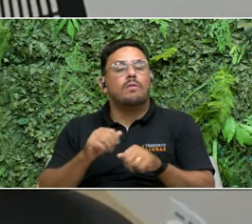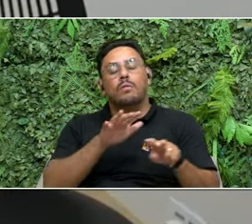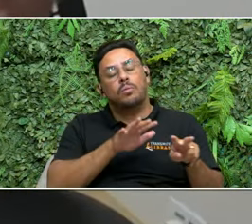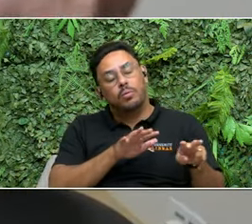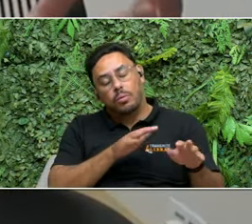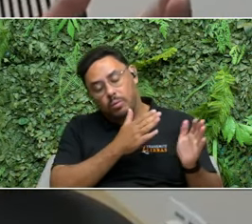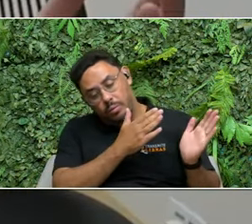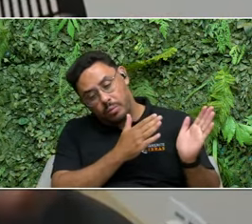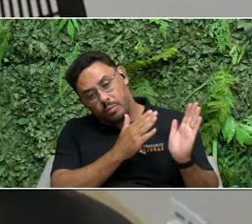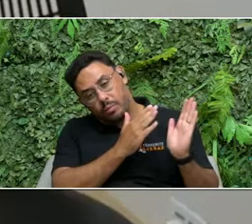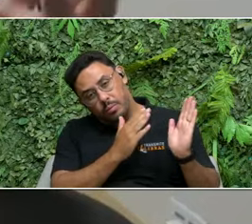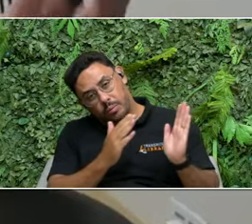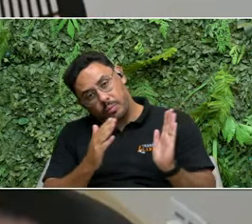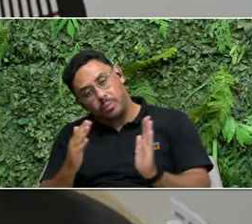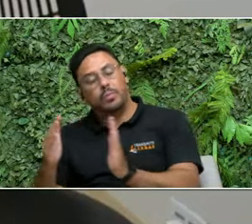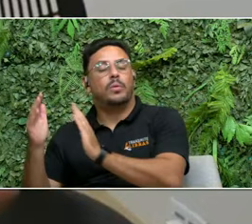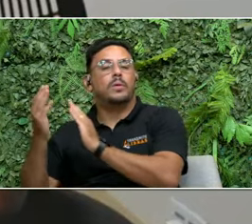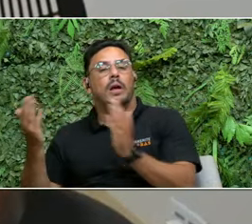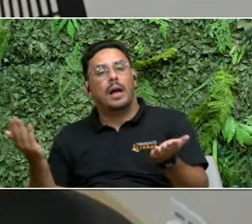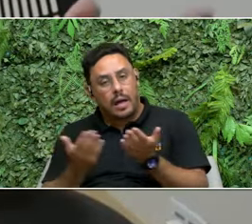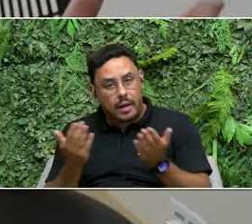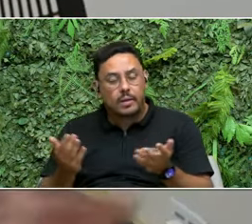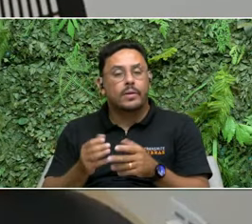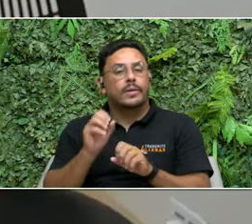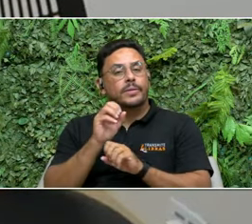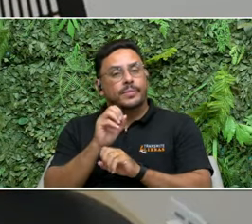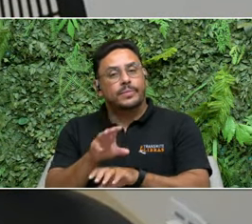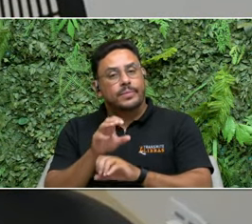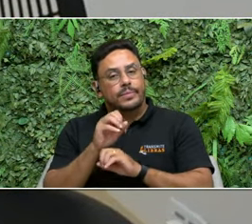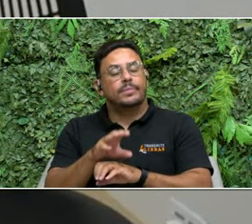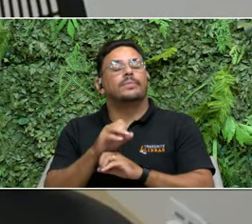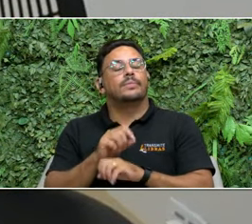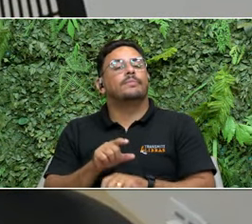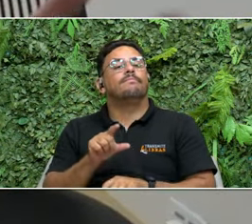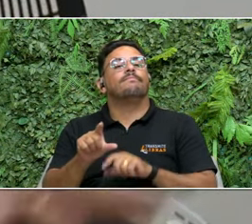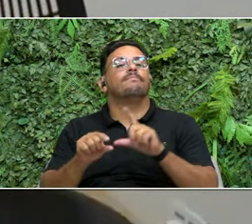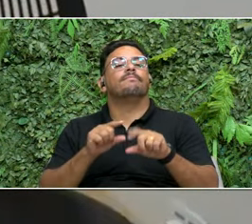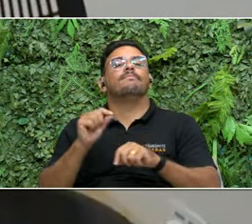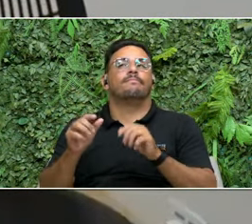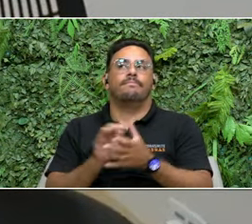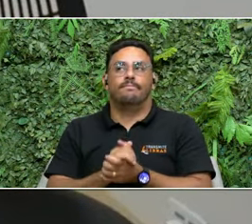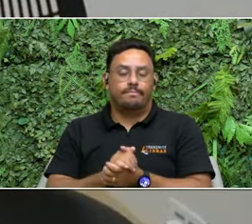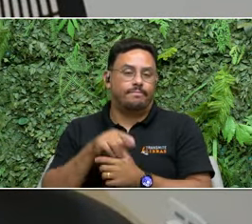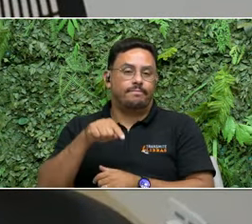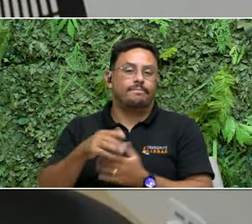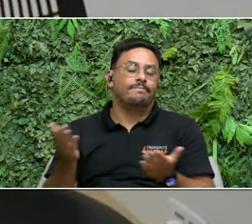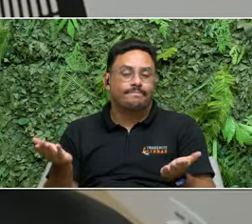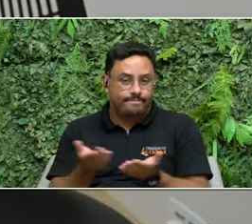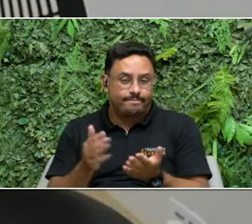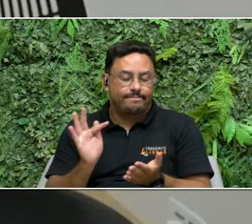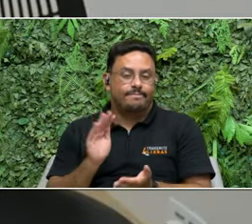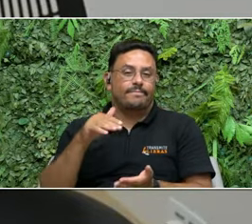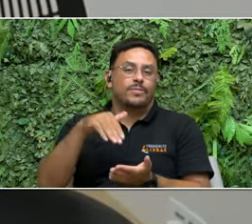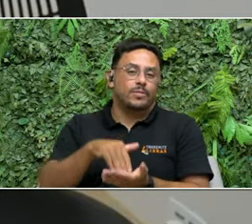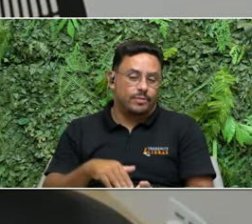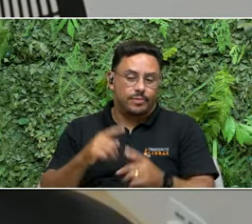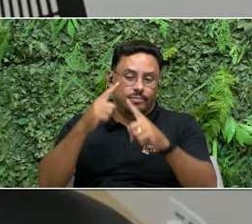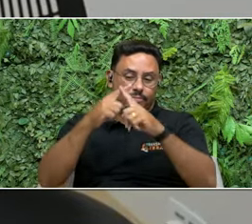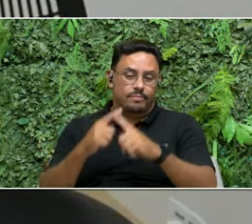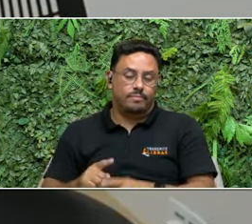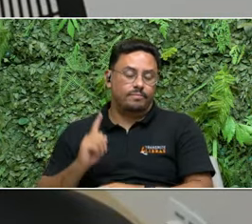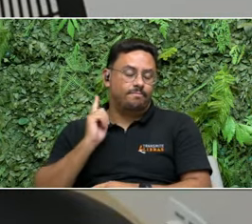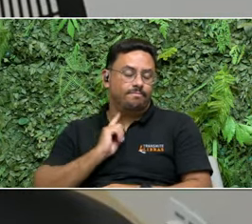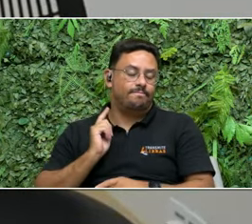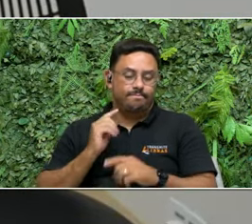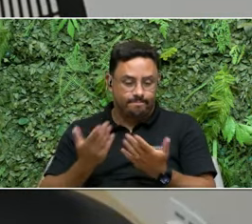temporada E aí o professor larcamon decide fazer isso logo numa decisão de mineiro